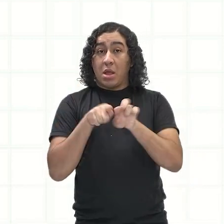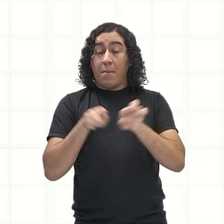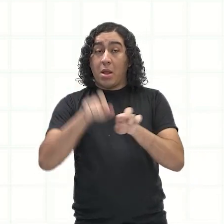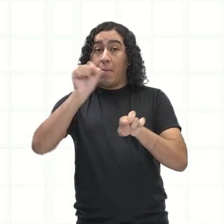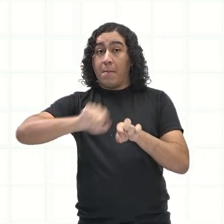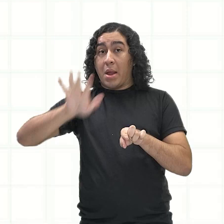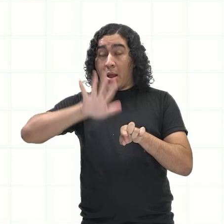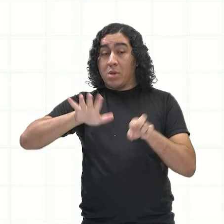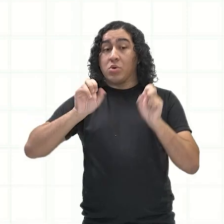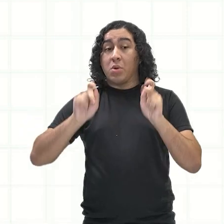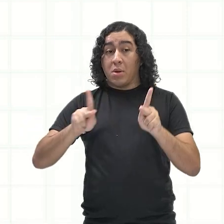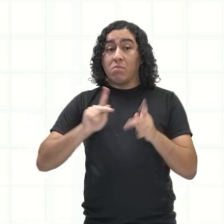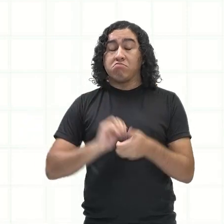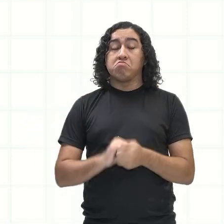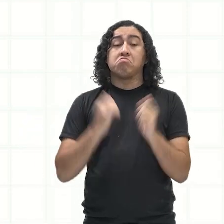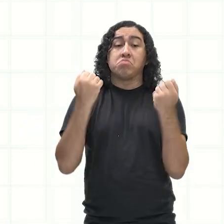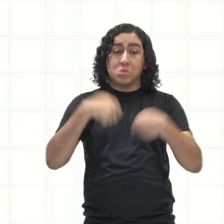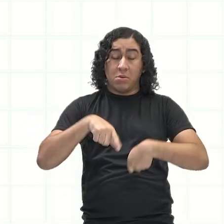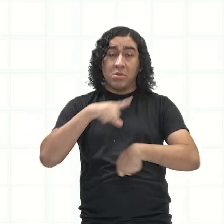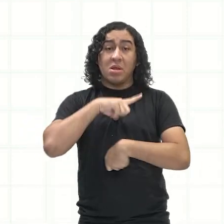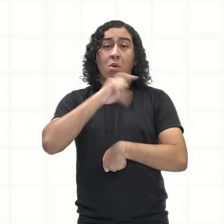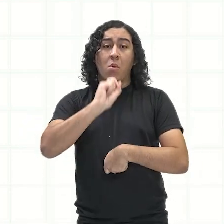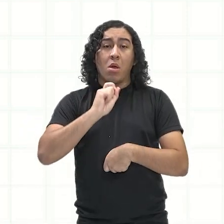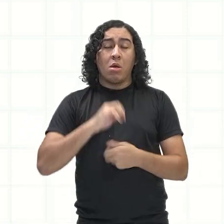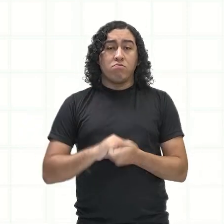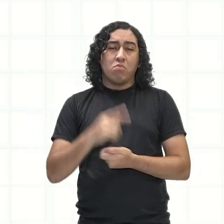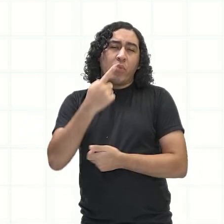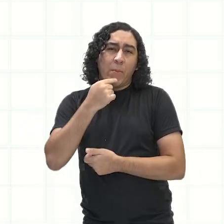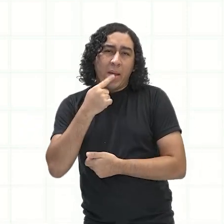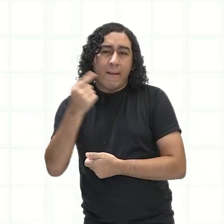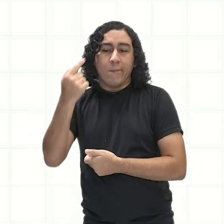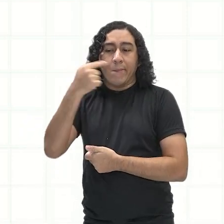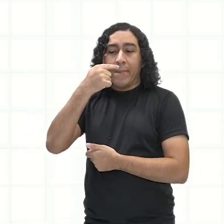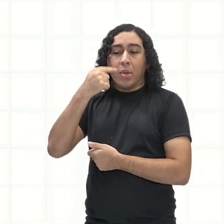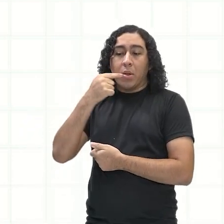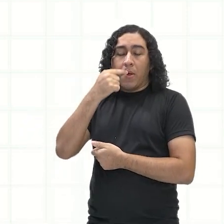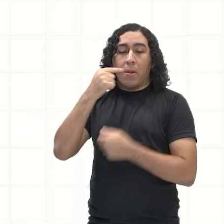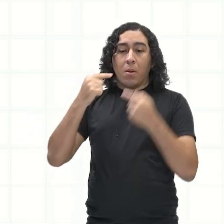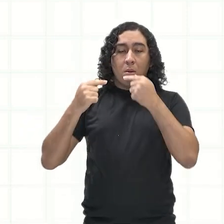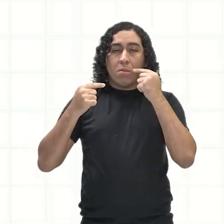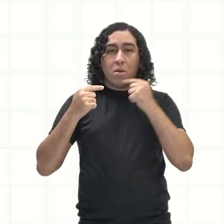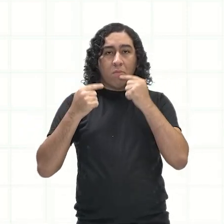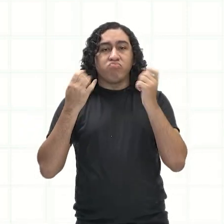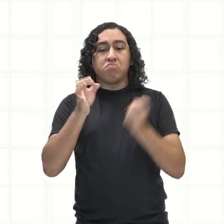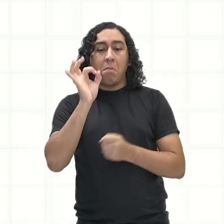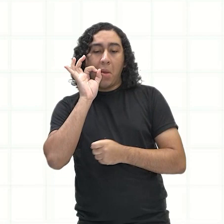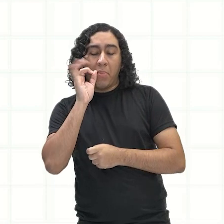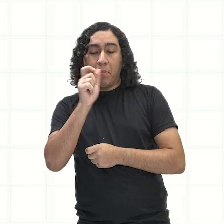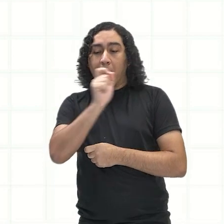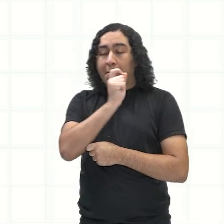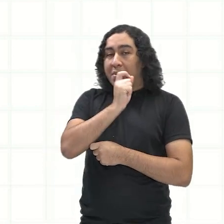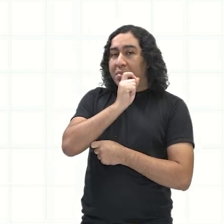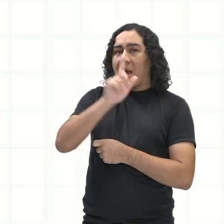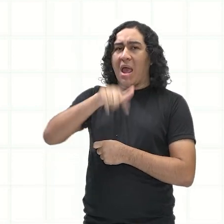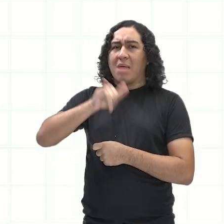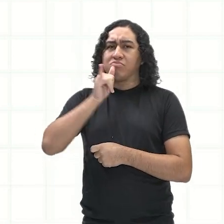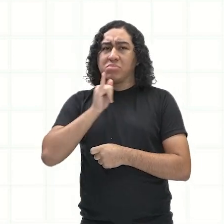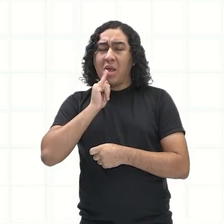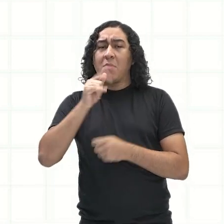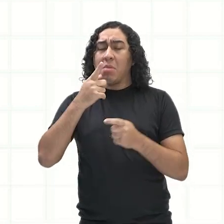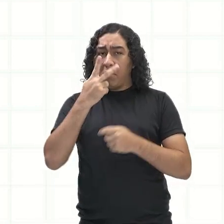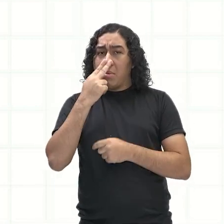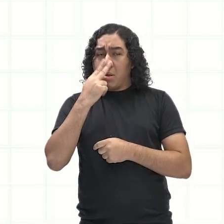né? Podem aparecer aqui ferimentos no lábio, né? Nessa região ali próxima ao lábio, como se fossem algumas feridinhas,